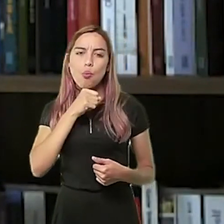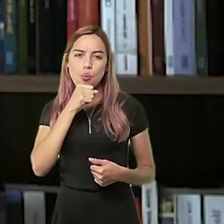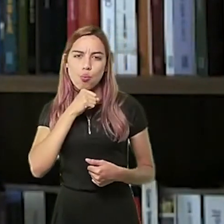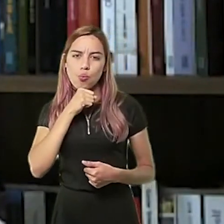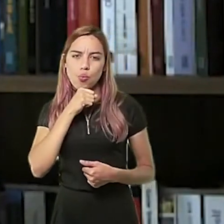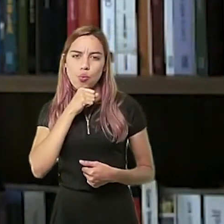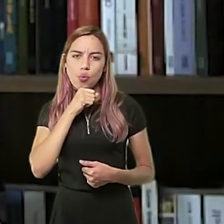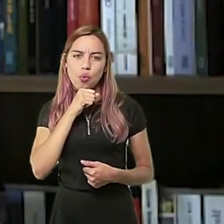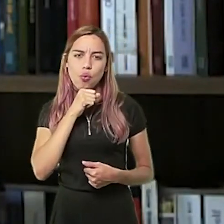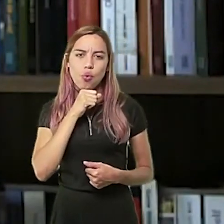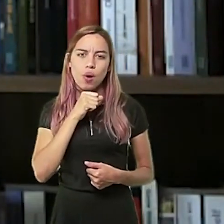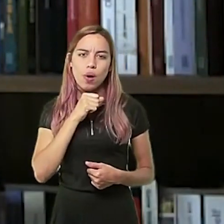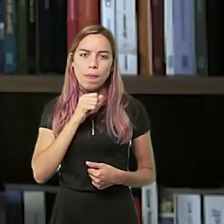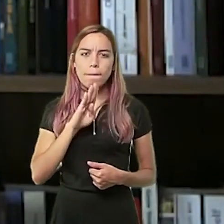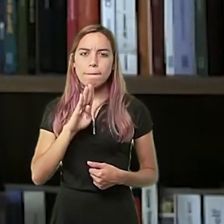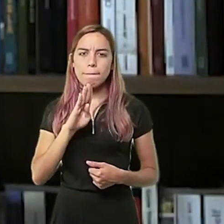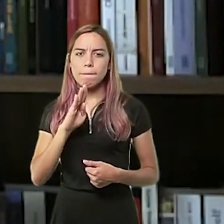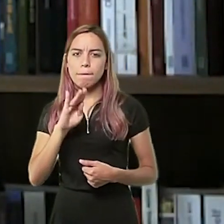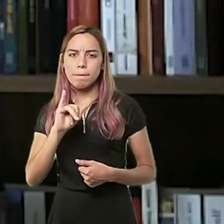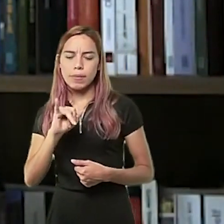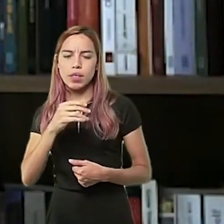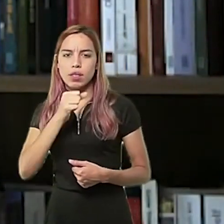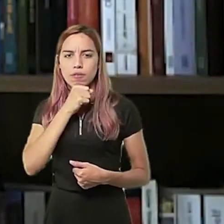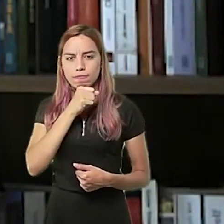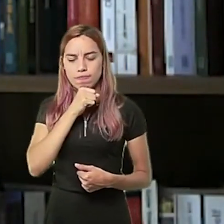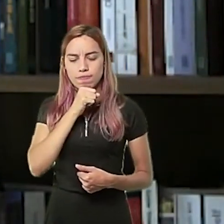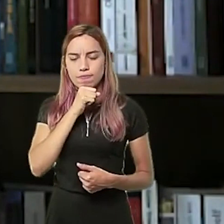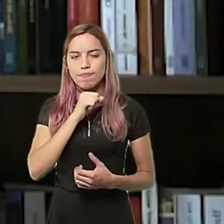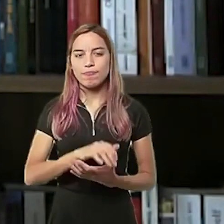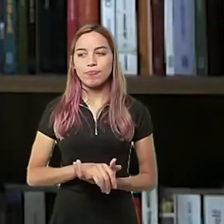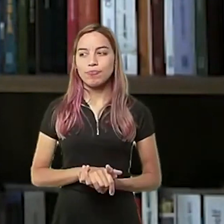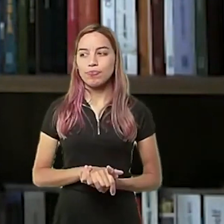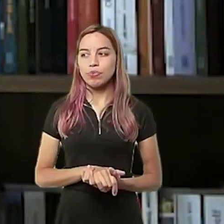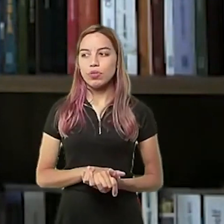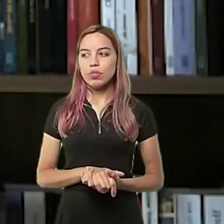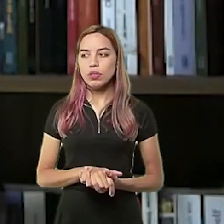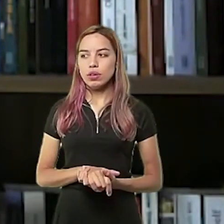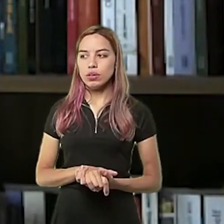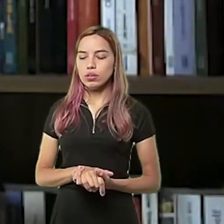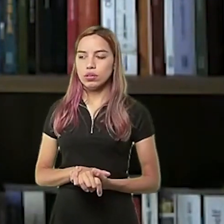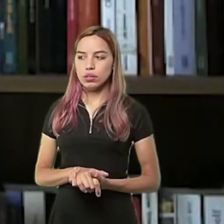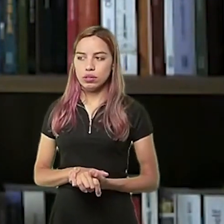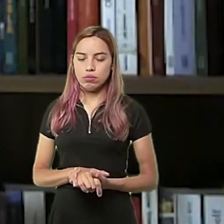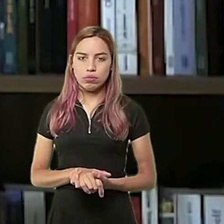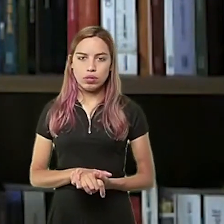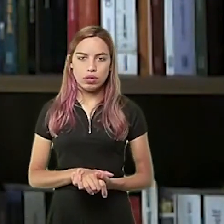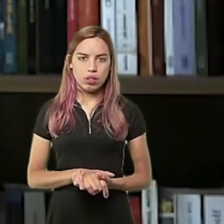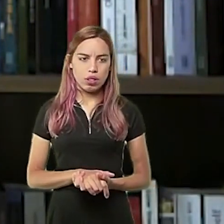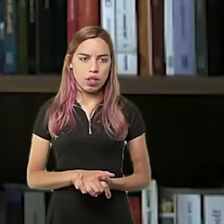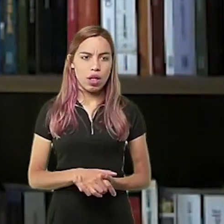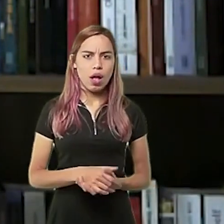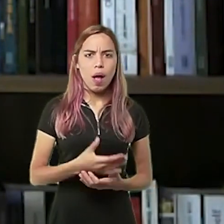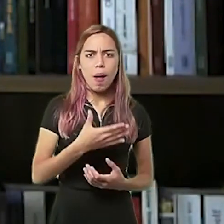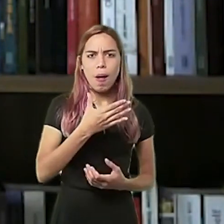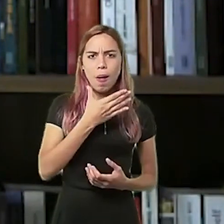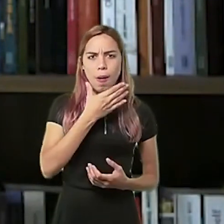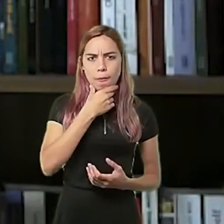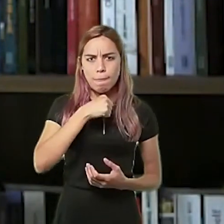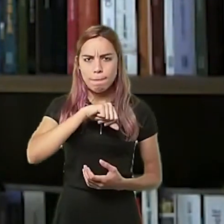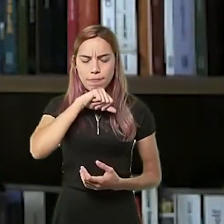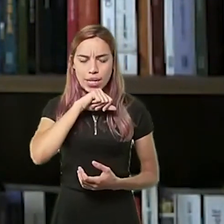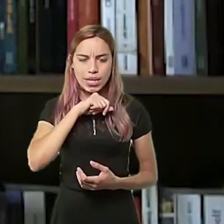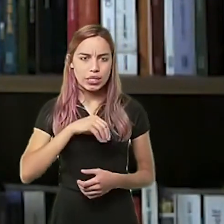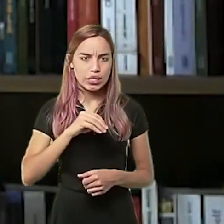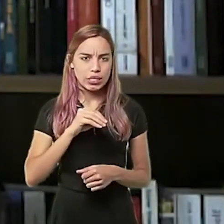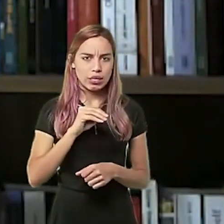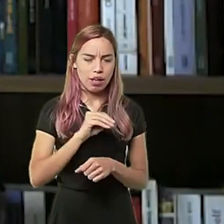meu pai, né? Ou seja, meu pai foi criado pelos avós até os 15 anos. E meu pai morou com